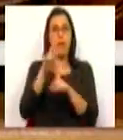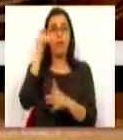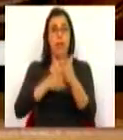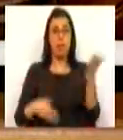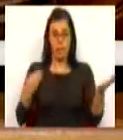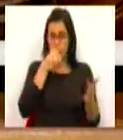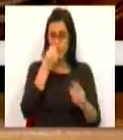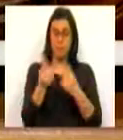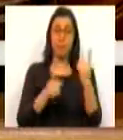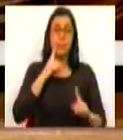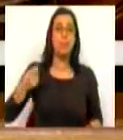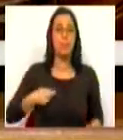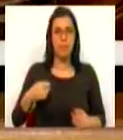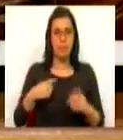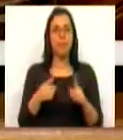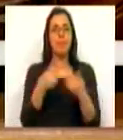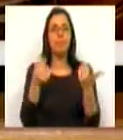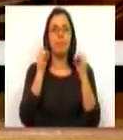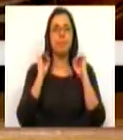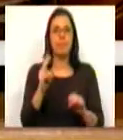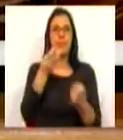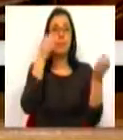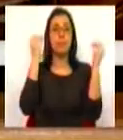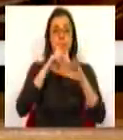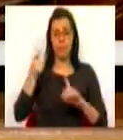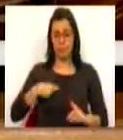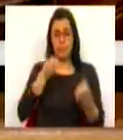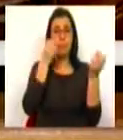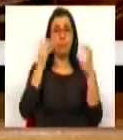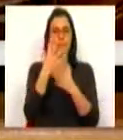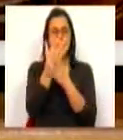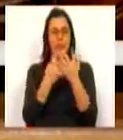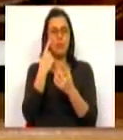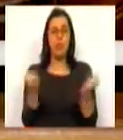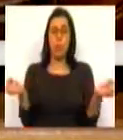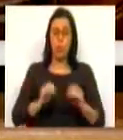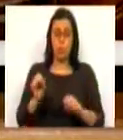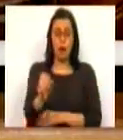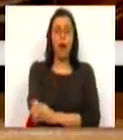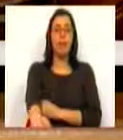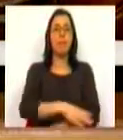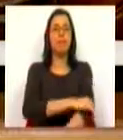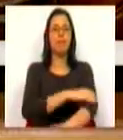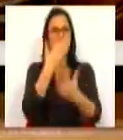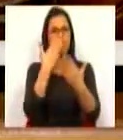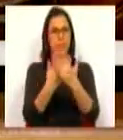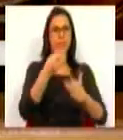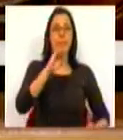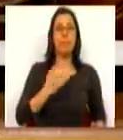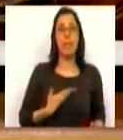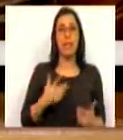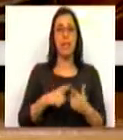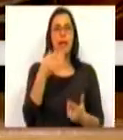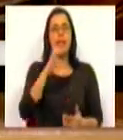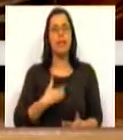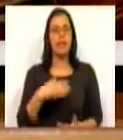impostos. Alguns pensionistas ficaram sem 2 pensões, sem deduções específicas, e foram confrontados pelo PSD